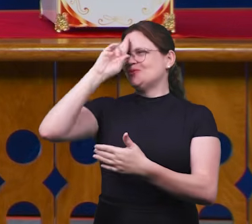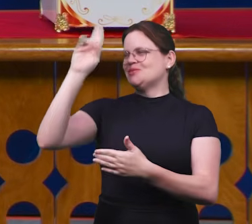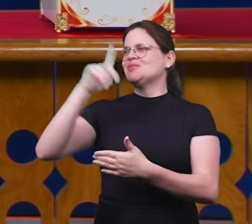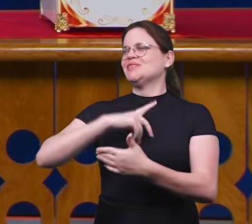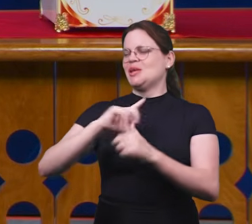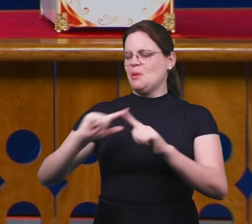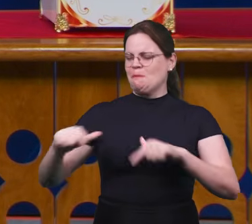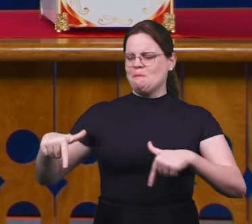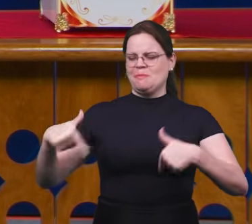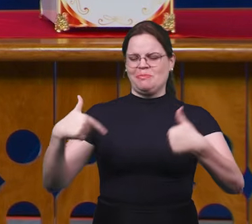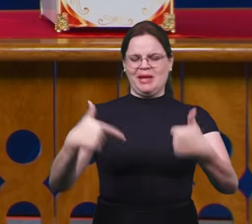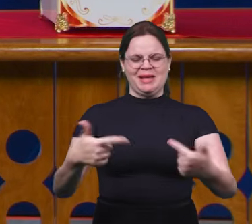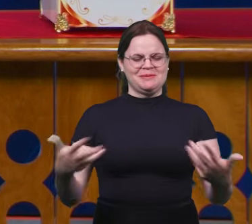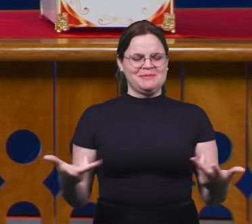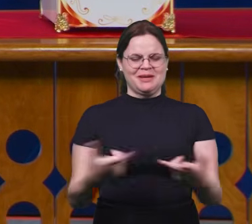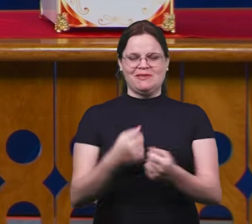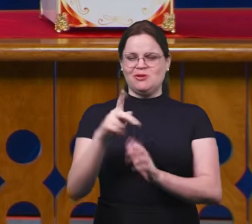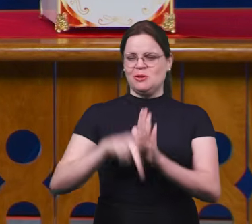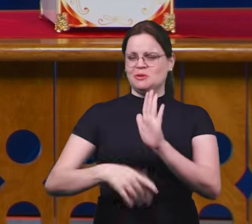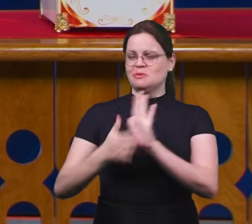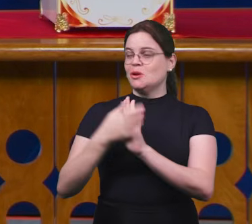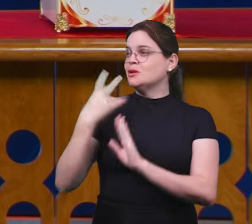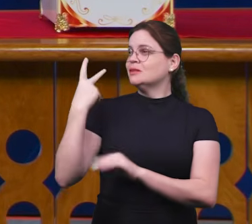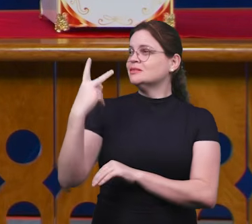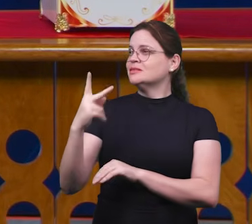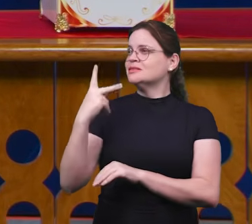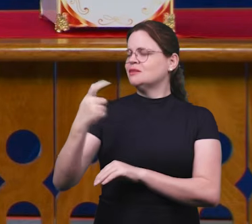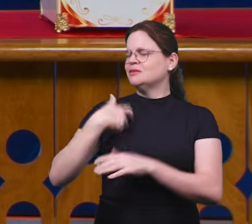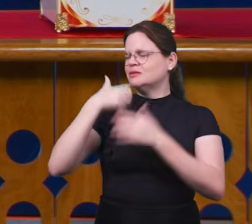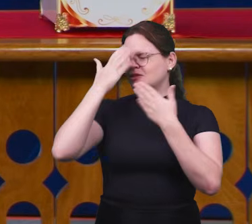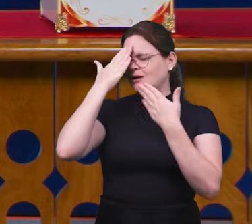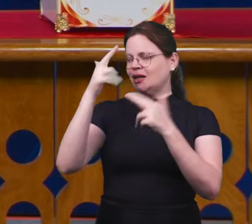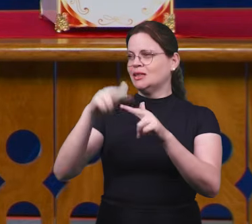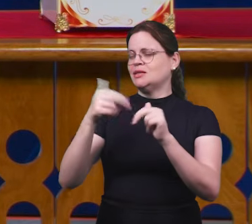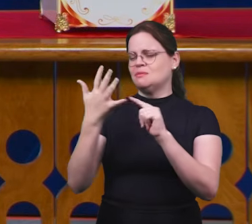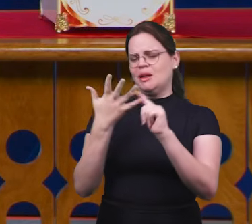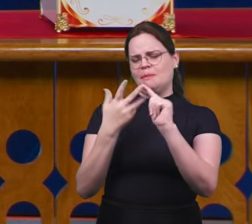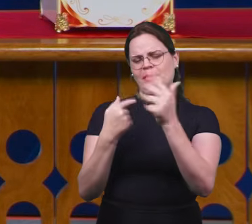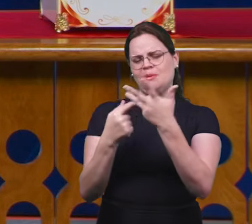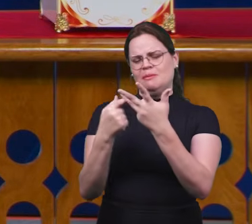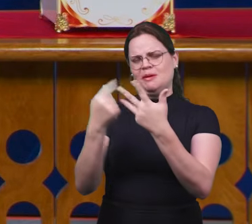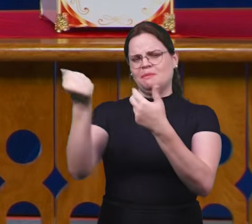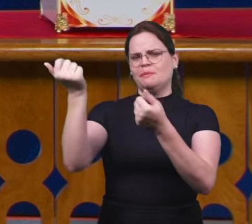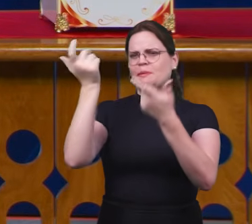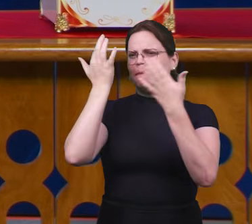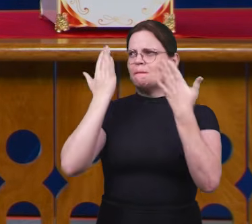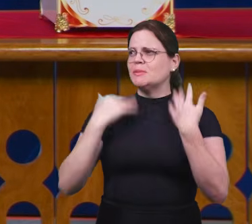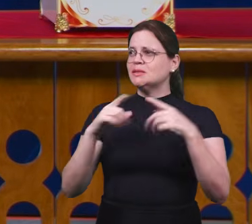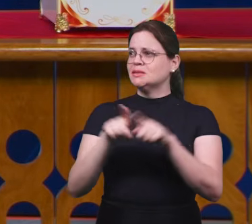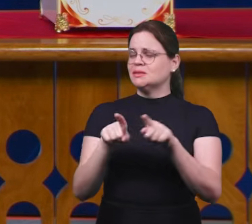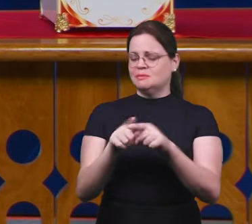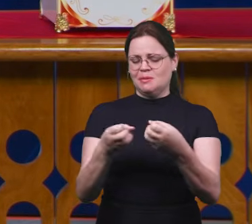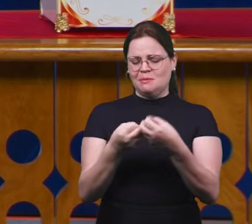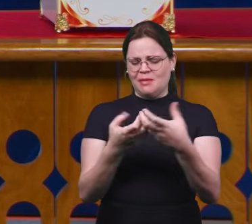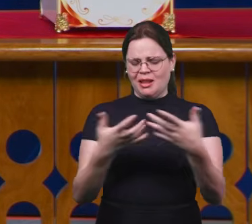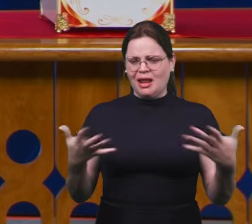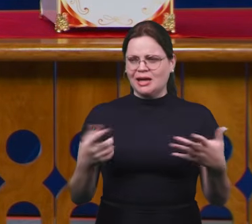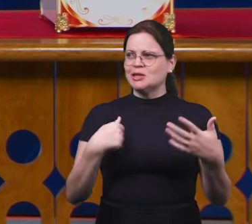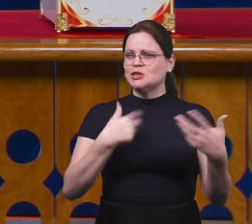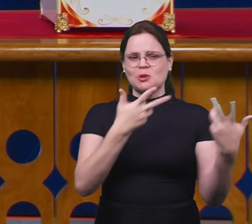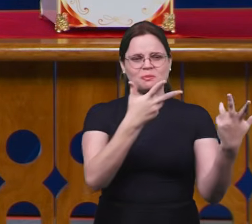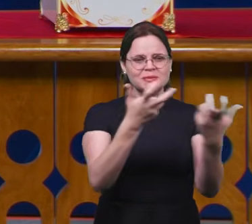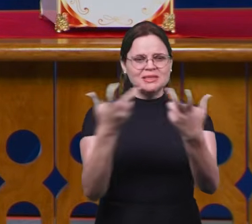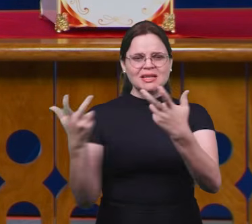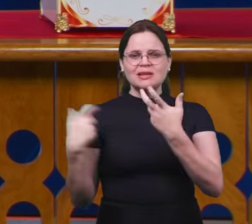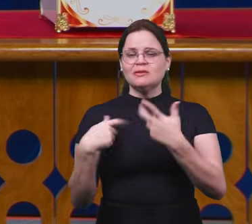uma grande obra. Bendito o teu nome, pelos teus feitos, pelas maravilhas que temos visto,